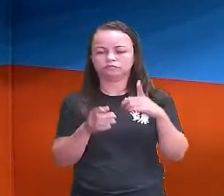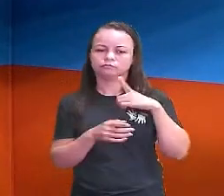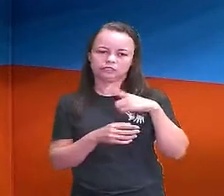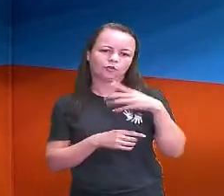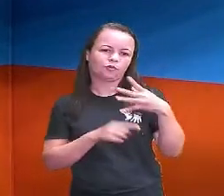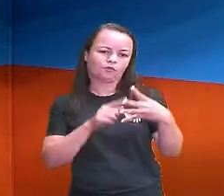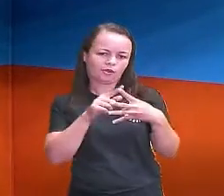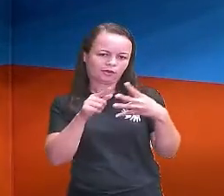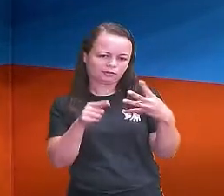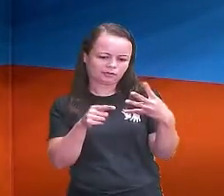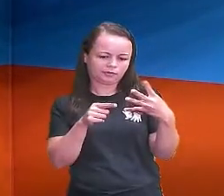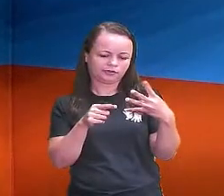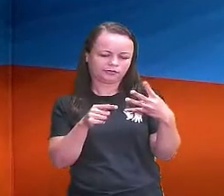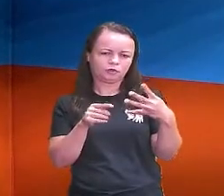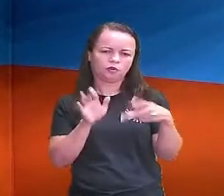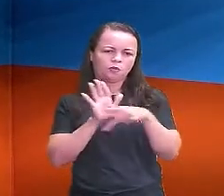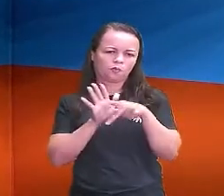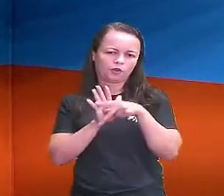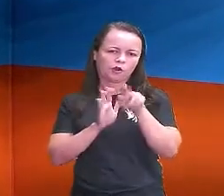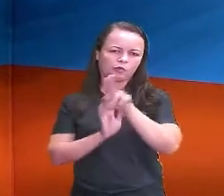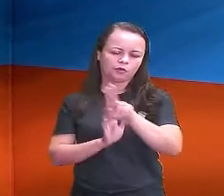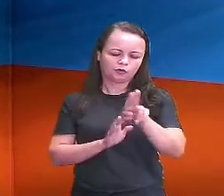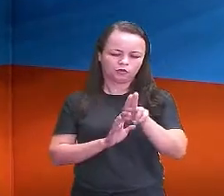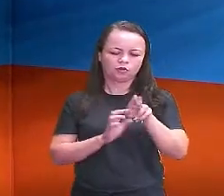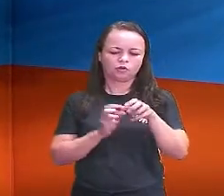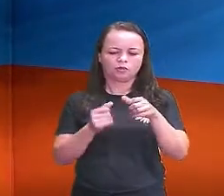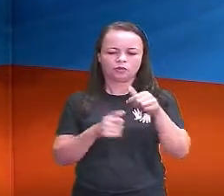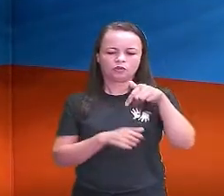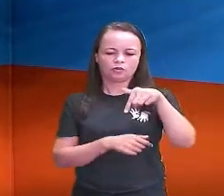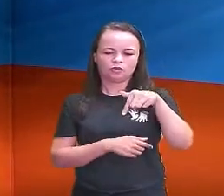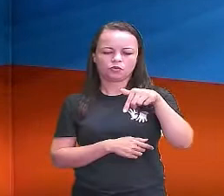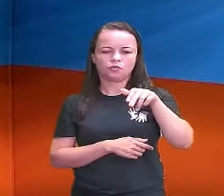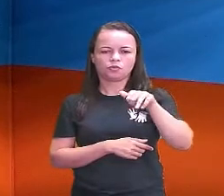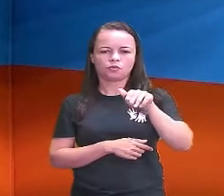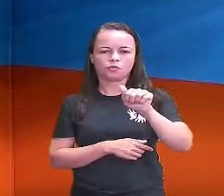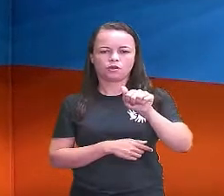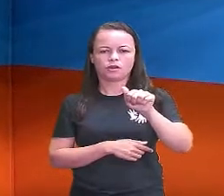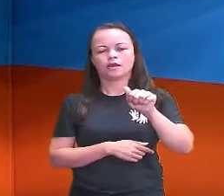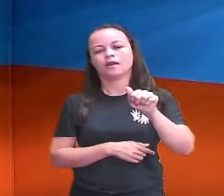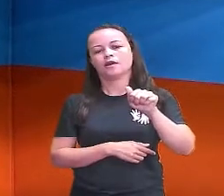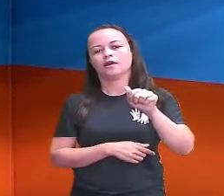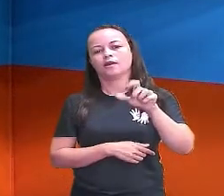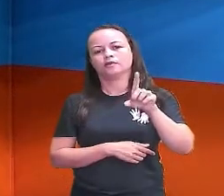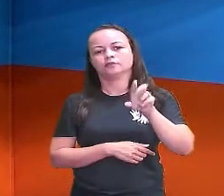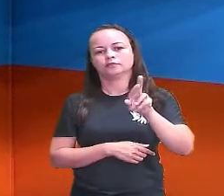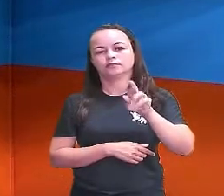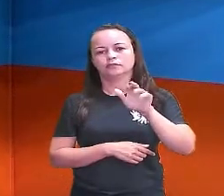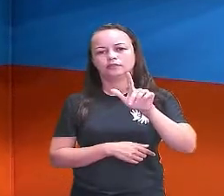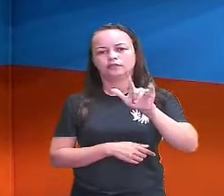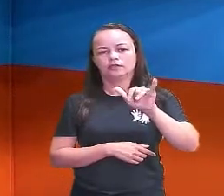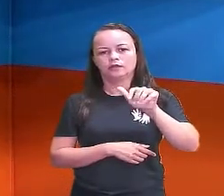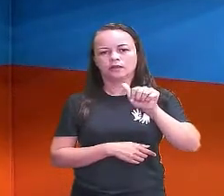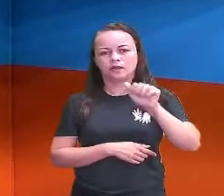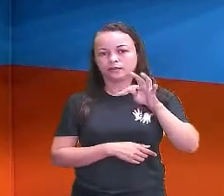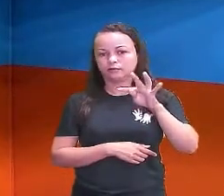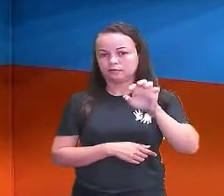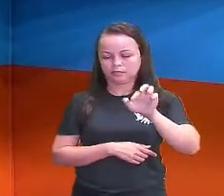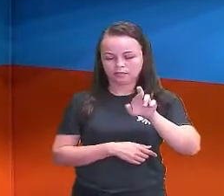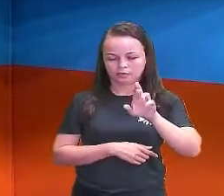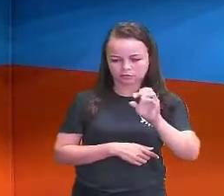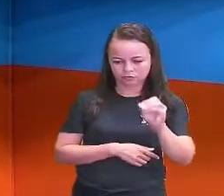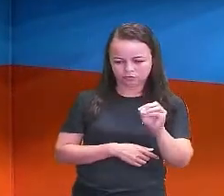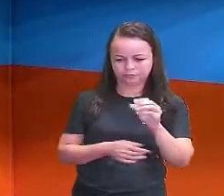lados. O próprio nome já diz, ó, quadrilátero, 4, vem desse nomezinho aí, tá? Então, gente, isso aqui é